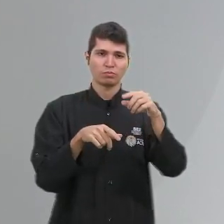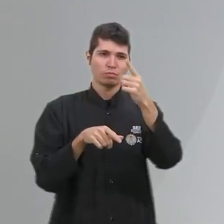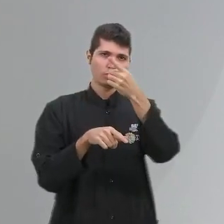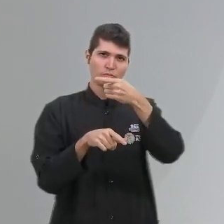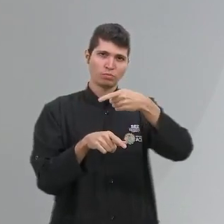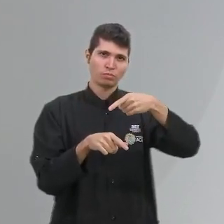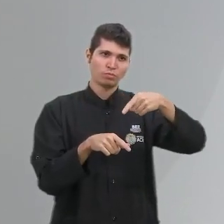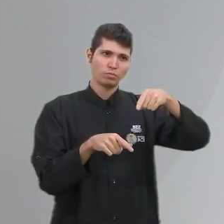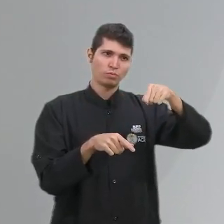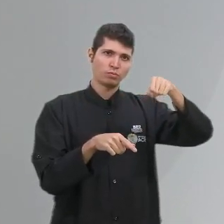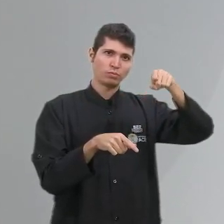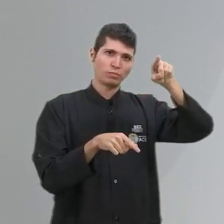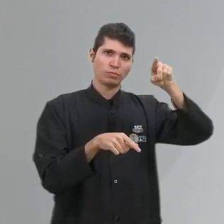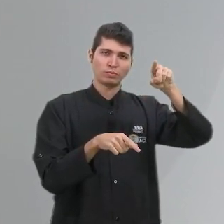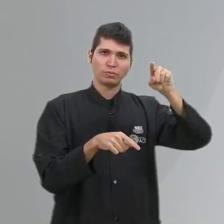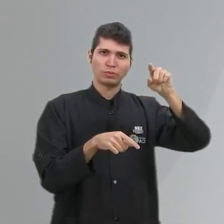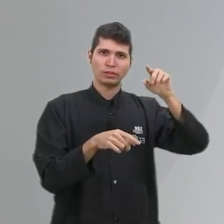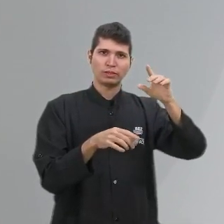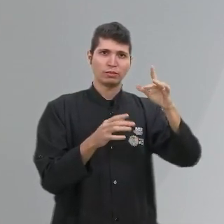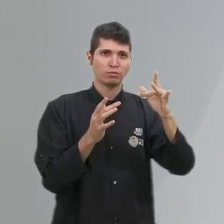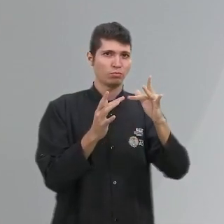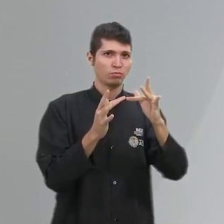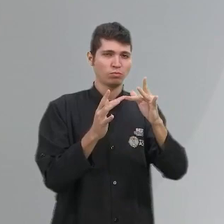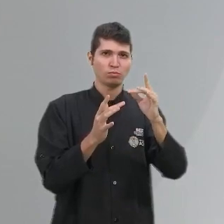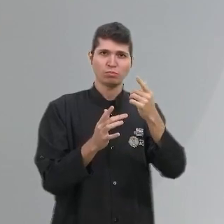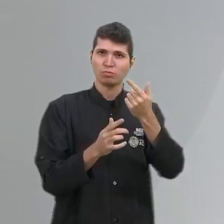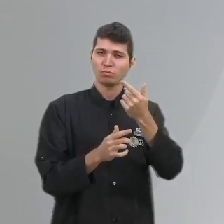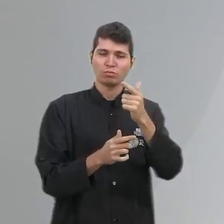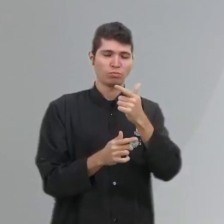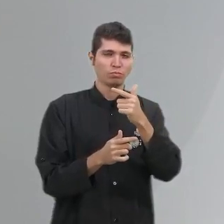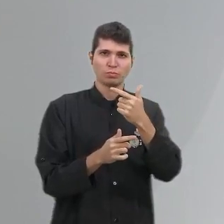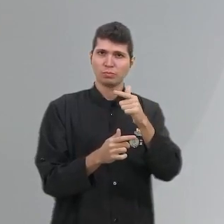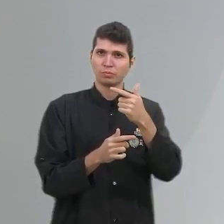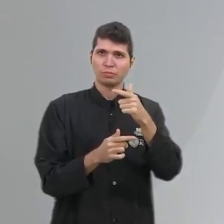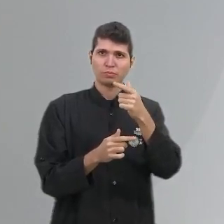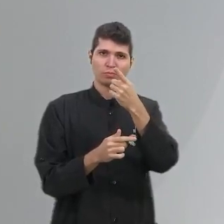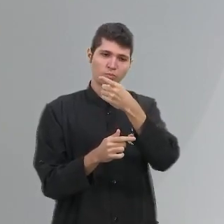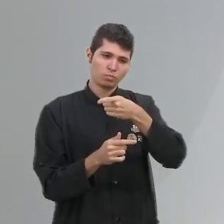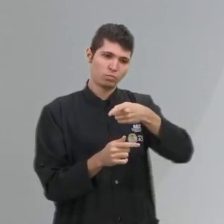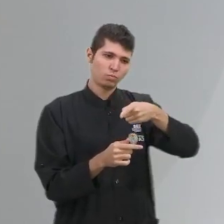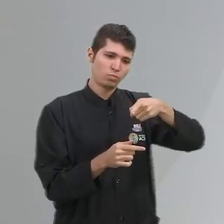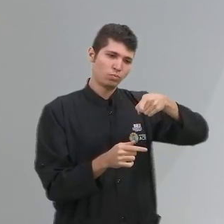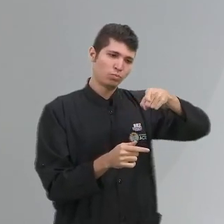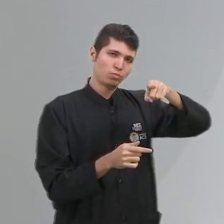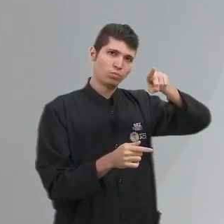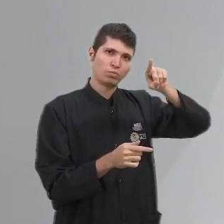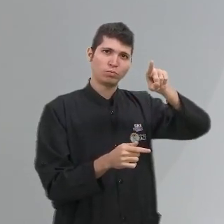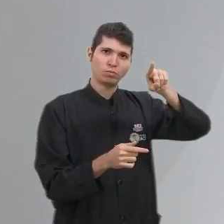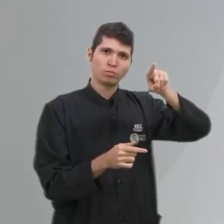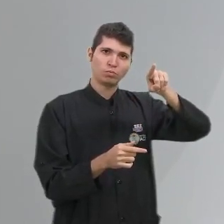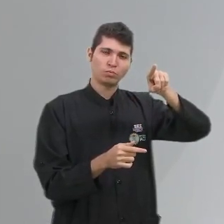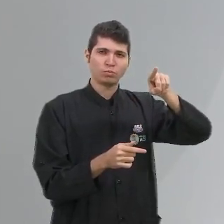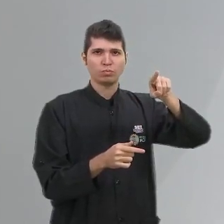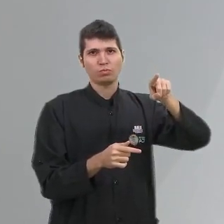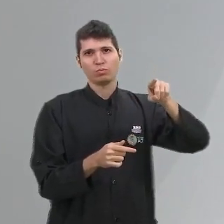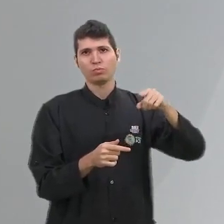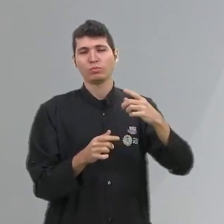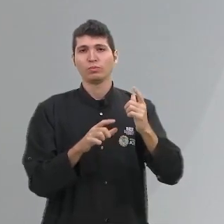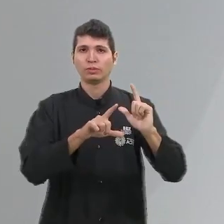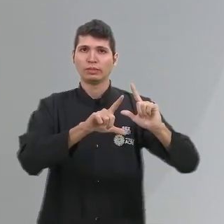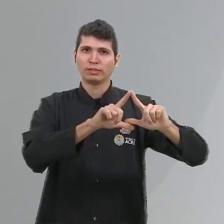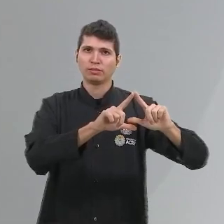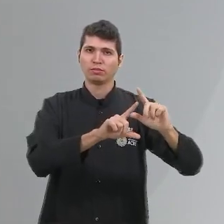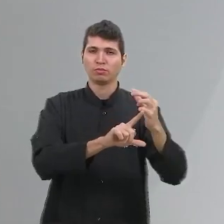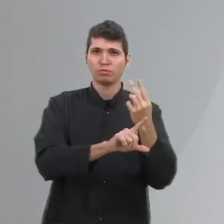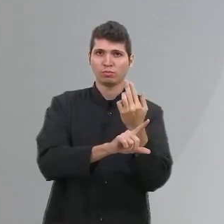tocar o eixo das abscissas, tá bom? Ele está acima ou abaixo, tá bom? Ele não toca. Aí você tem delta maior, delta igual e